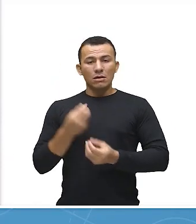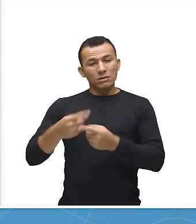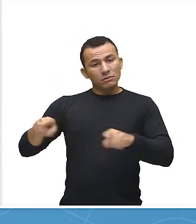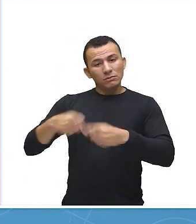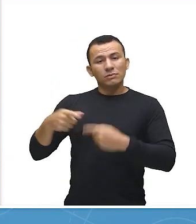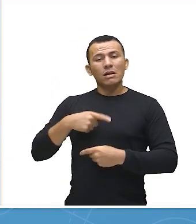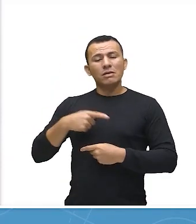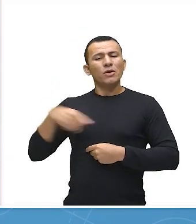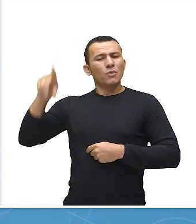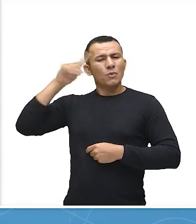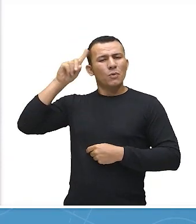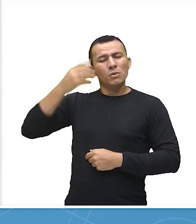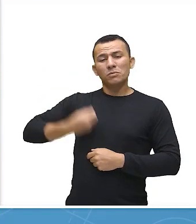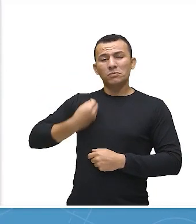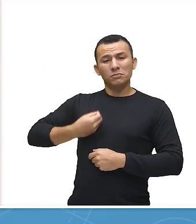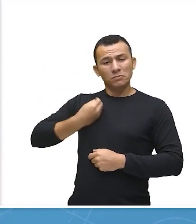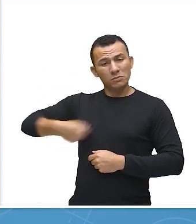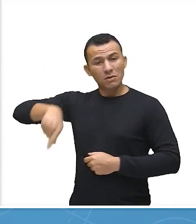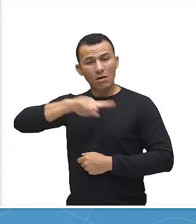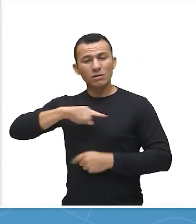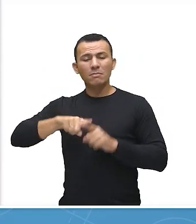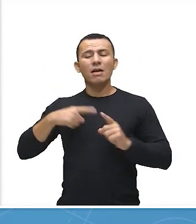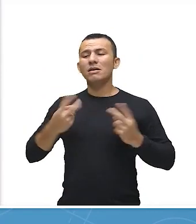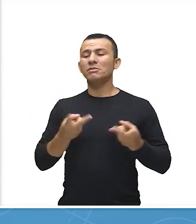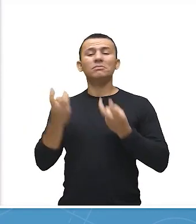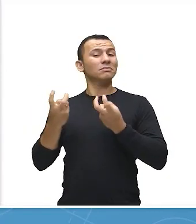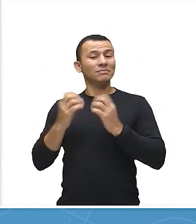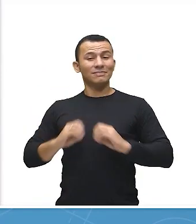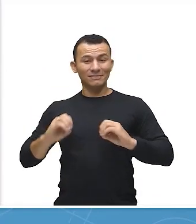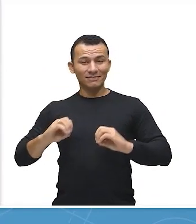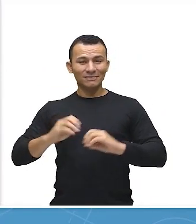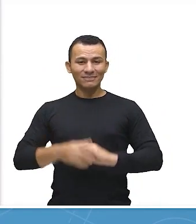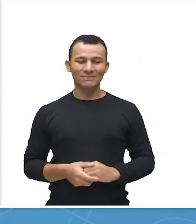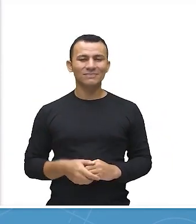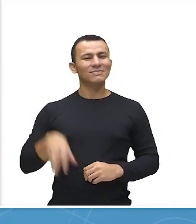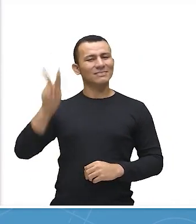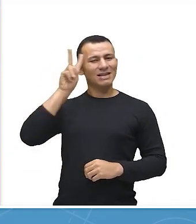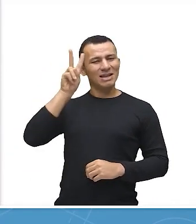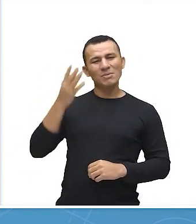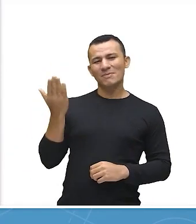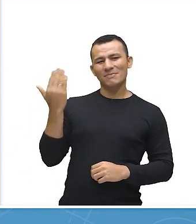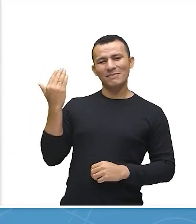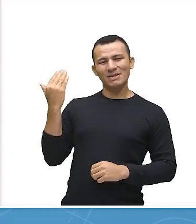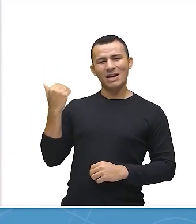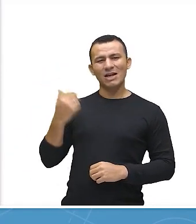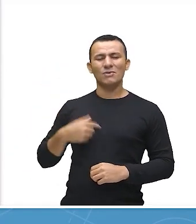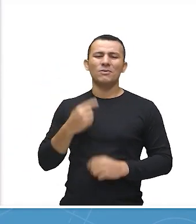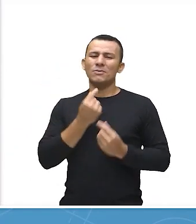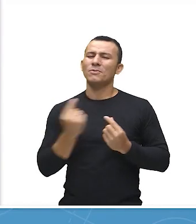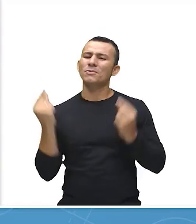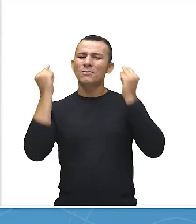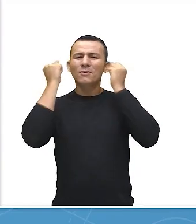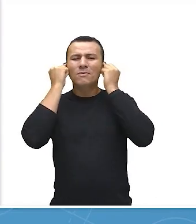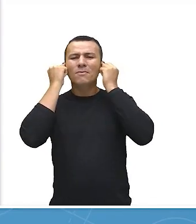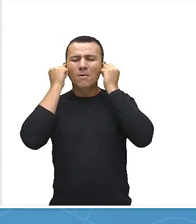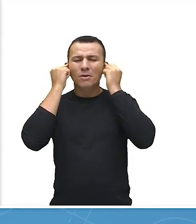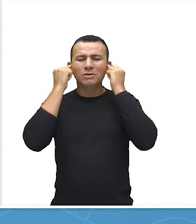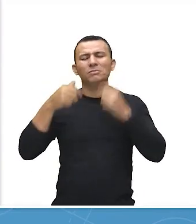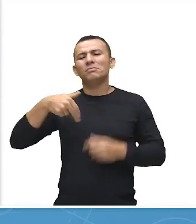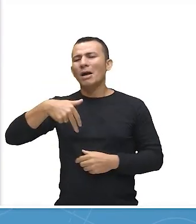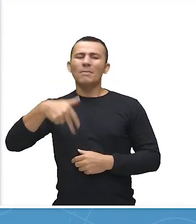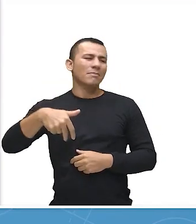lá. A Aline colocou também que na questão 18 é a letra C.